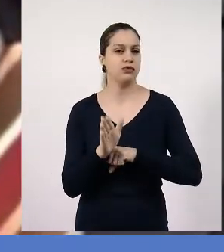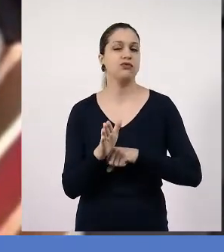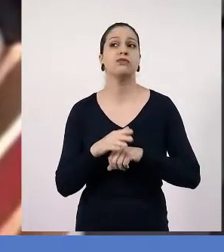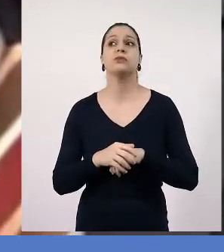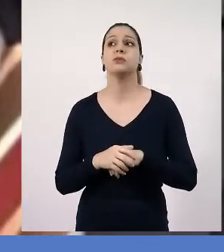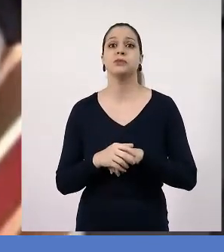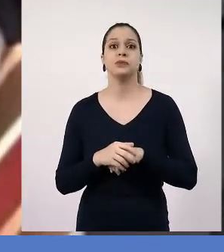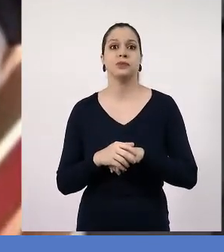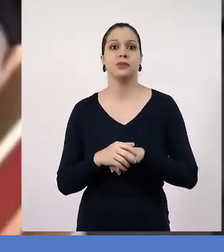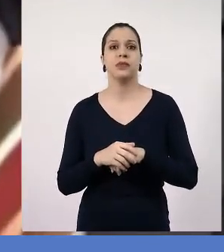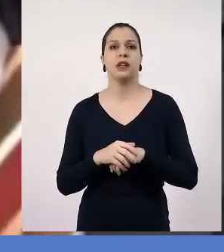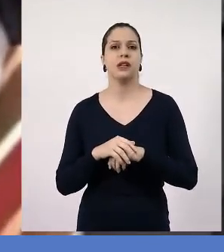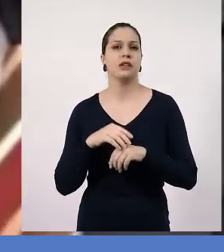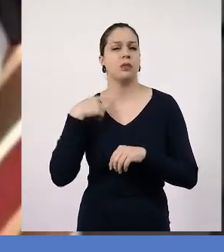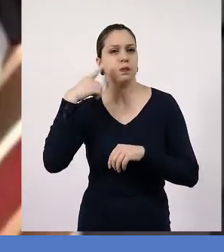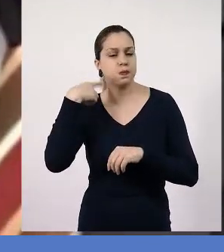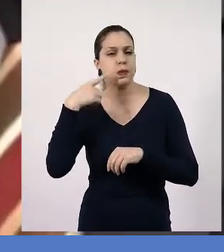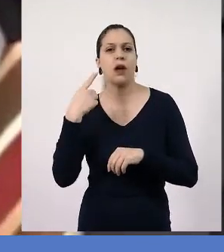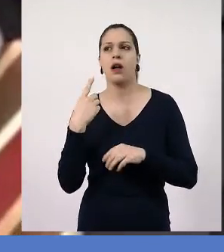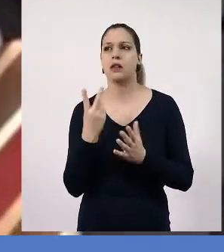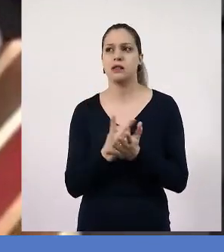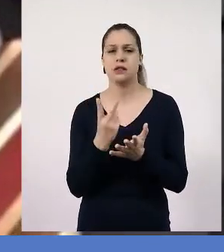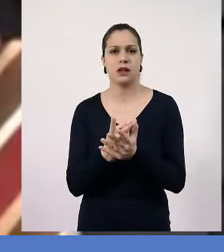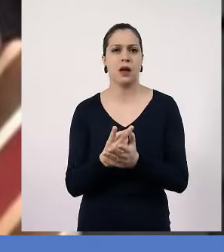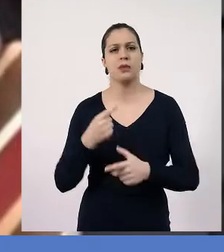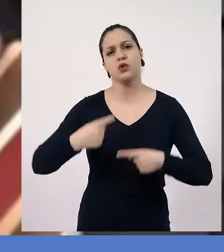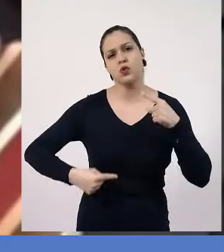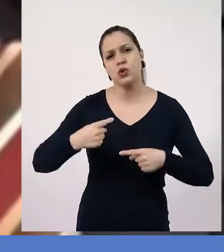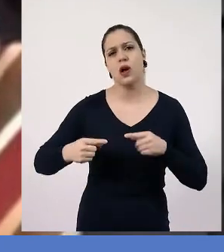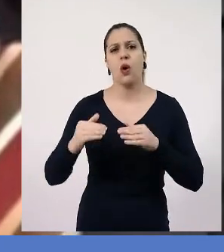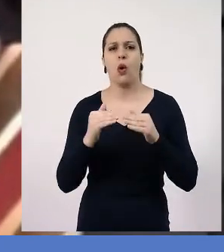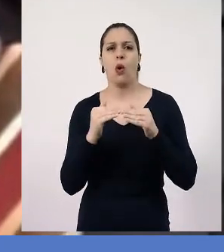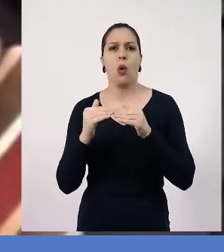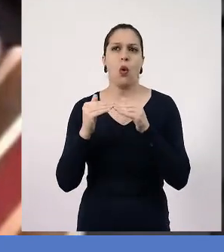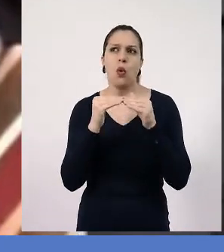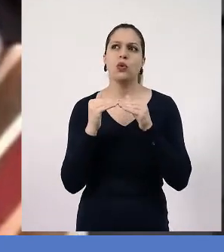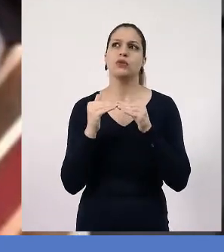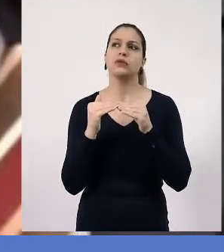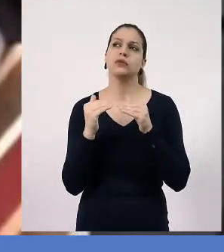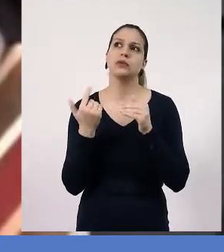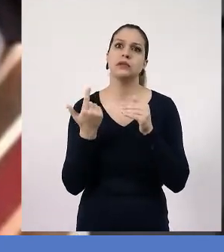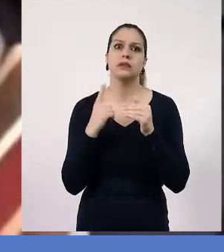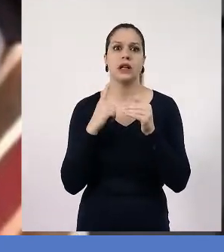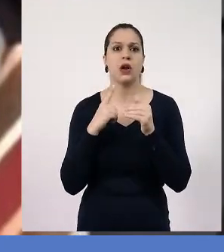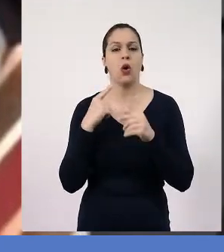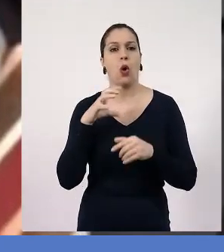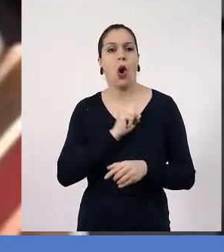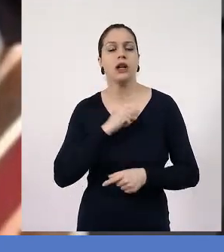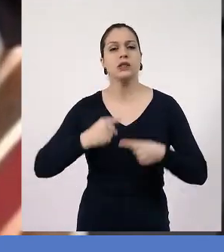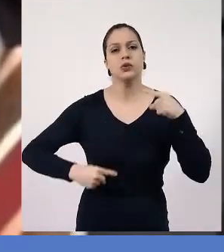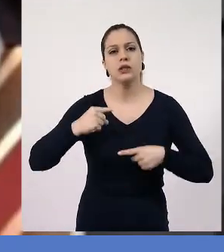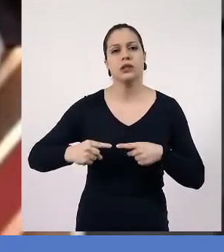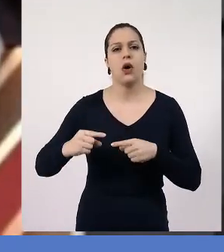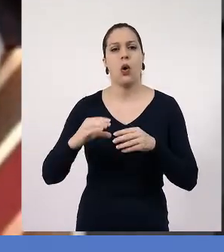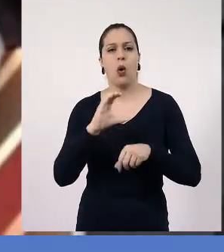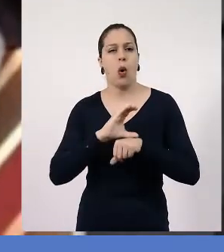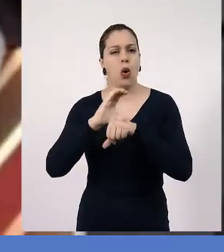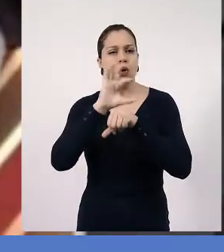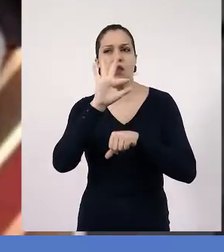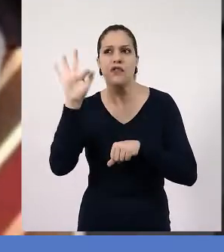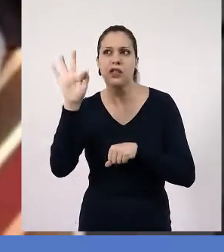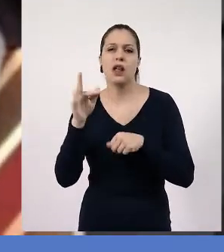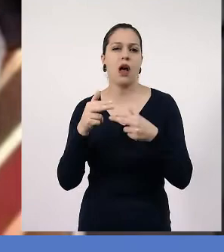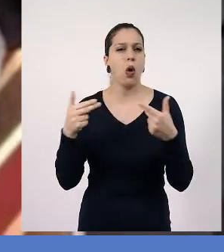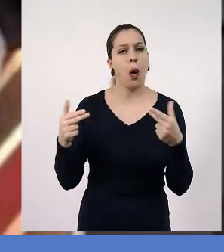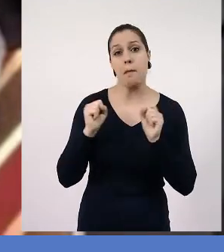exatamente essas questões de constitucionalidade, o que pode, o que não pode tramitar. E hoje, aqui na Assembleia Legislativa